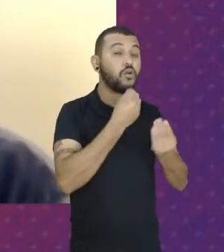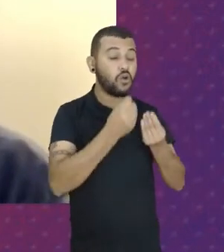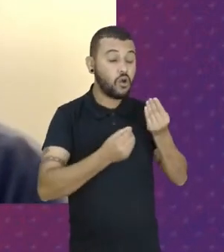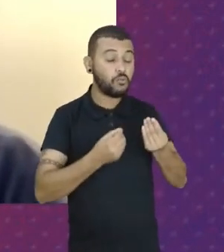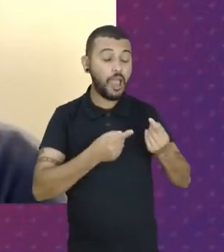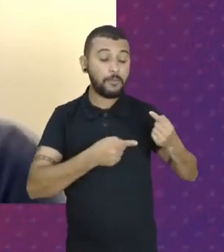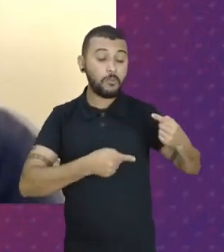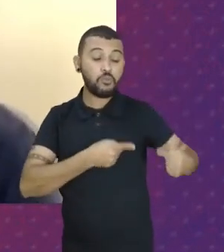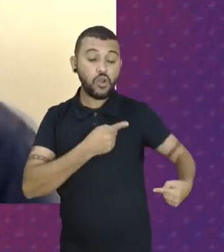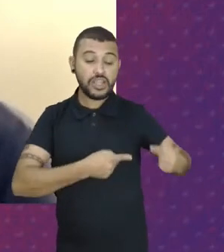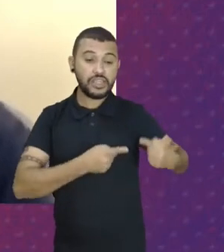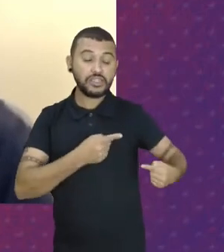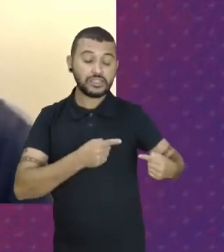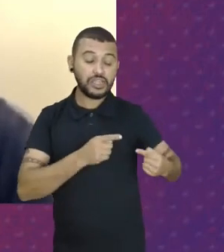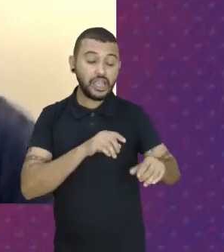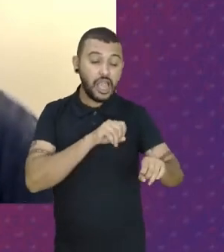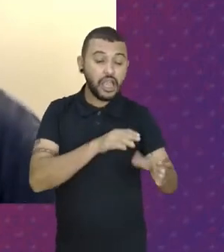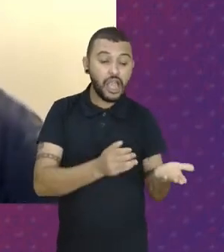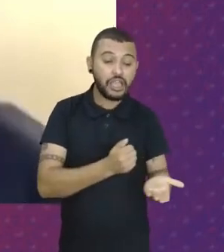no Brasil.